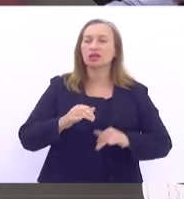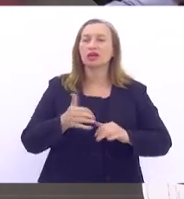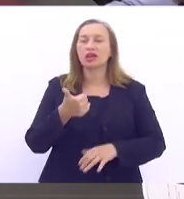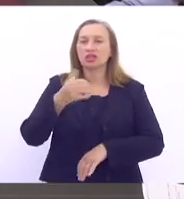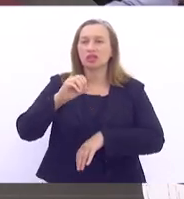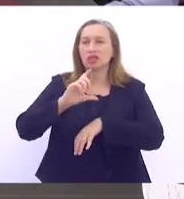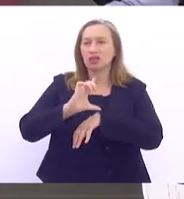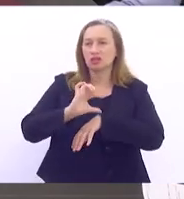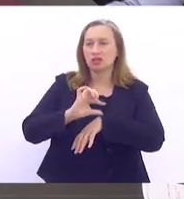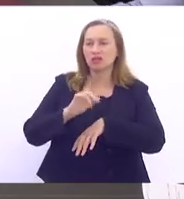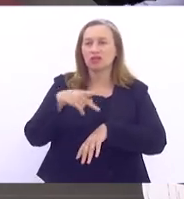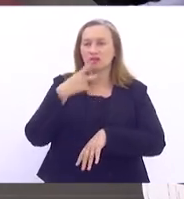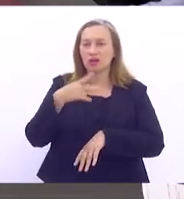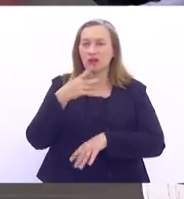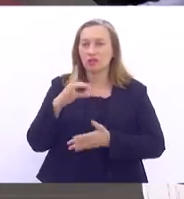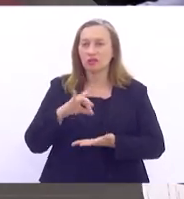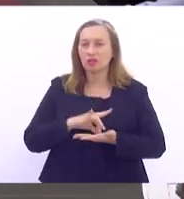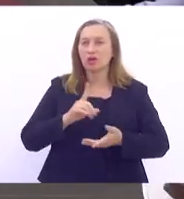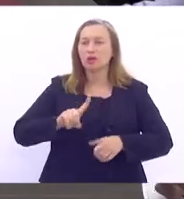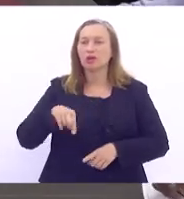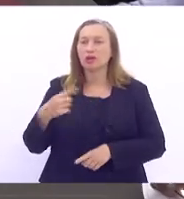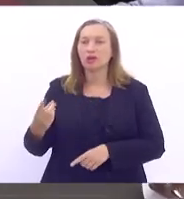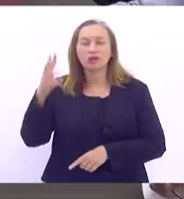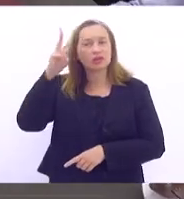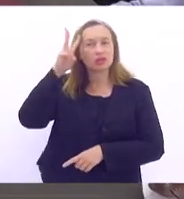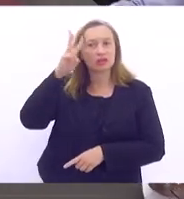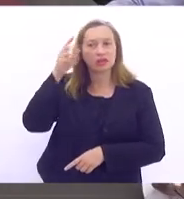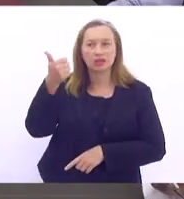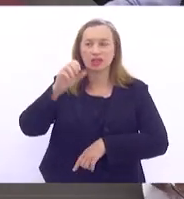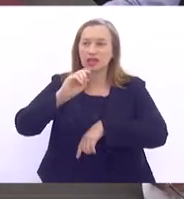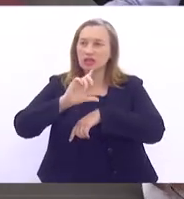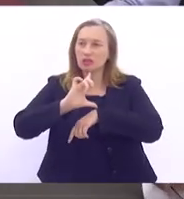será feito de forma oficial, mas na próxima terça-feira, às 10 horas,